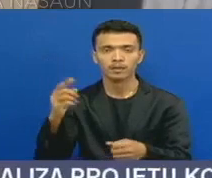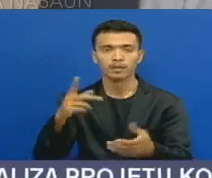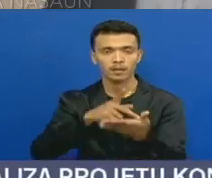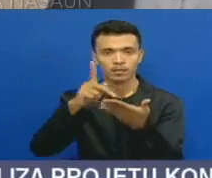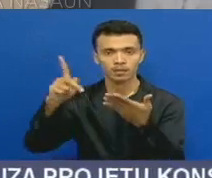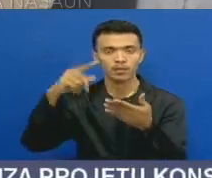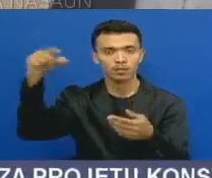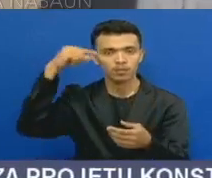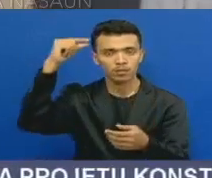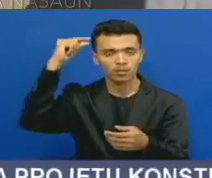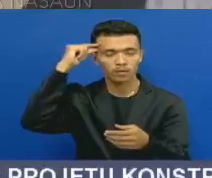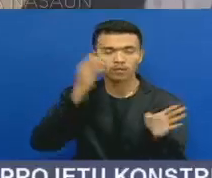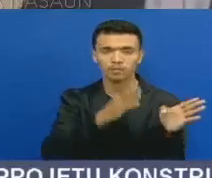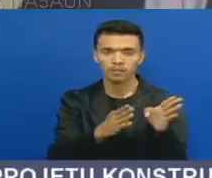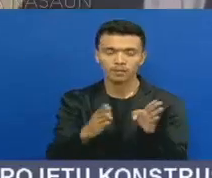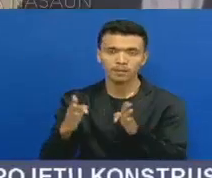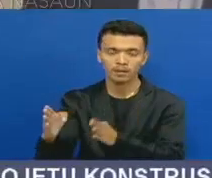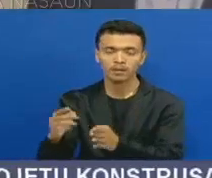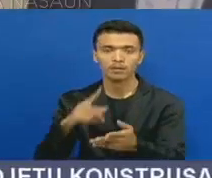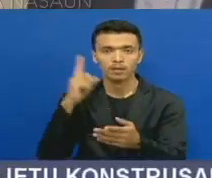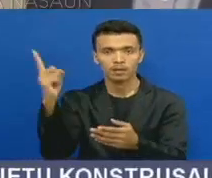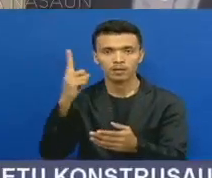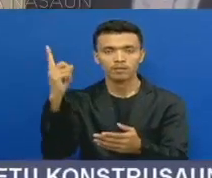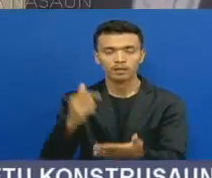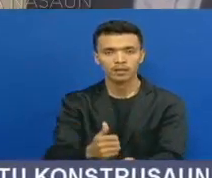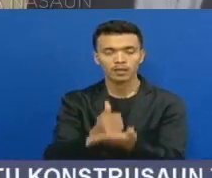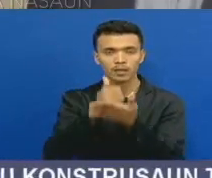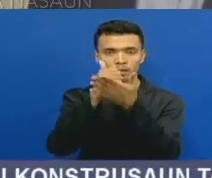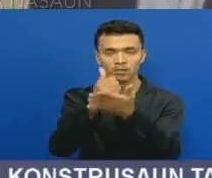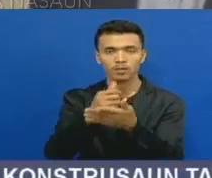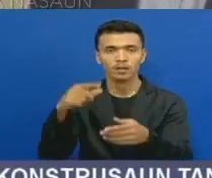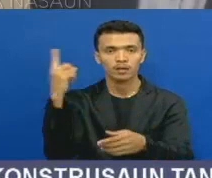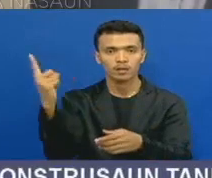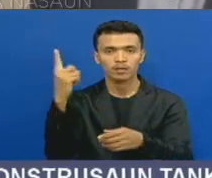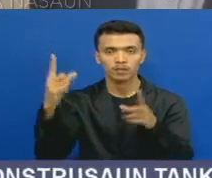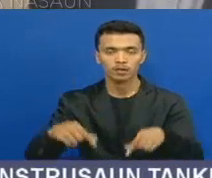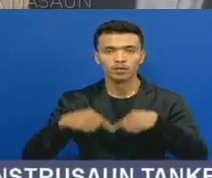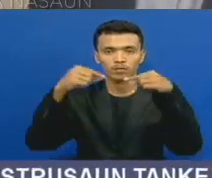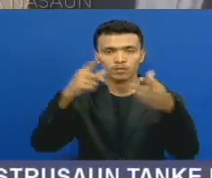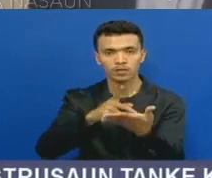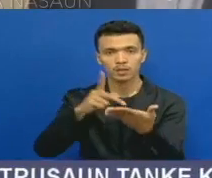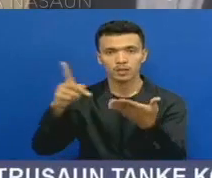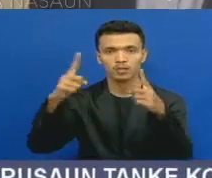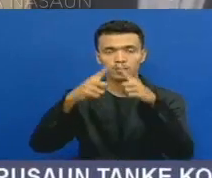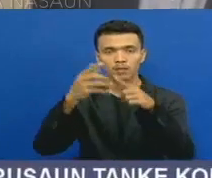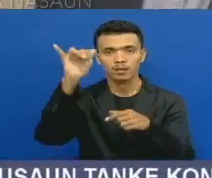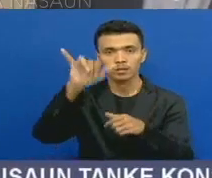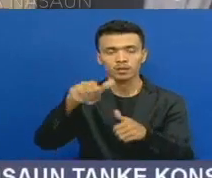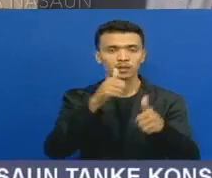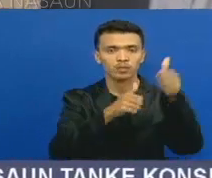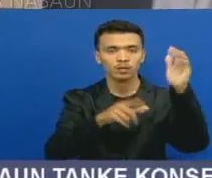indimidesan governo mas preparado e nafatin kontribui, nafatin fo indimidesan basira tuir lei nebe